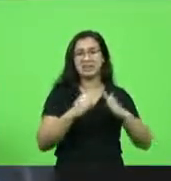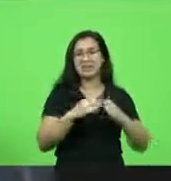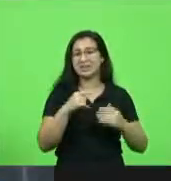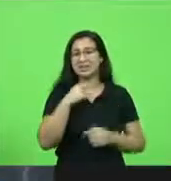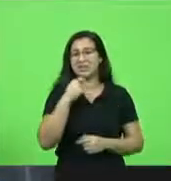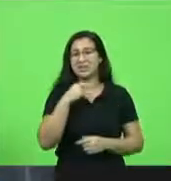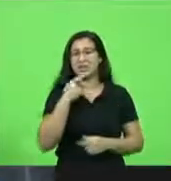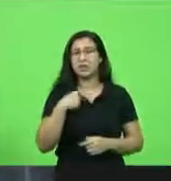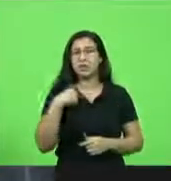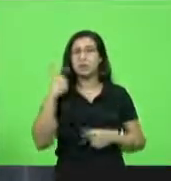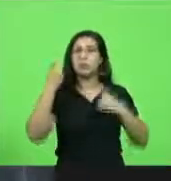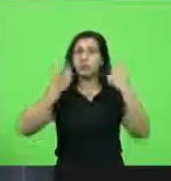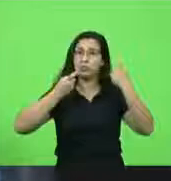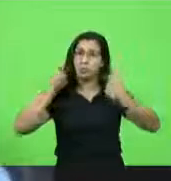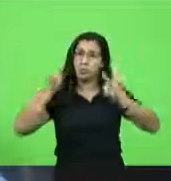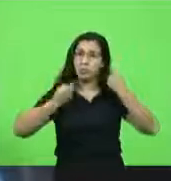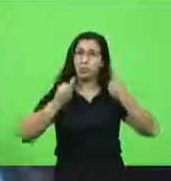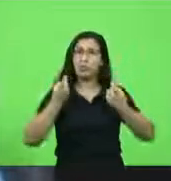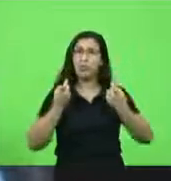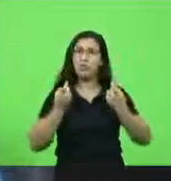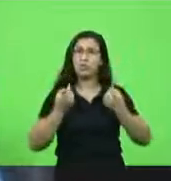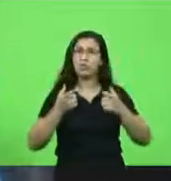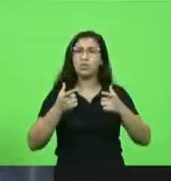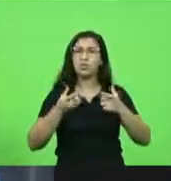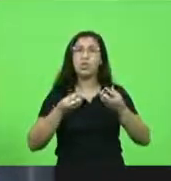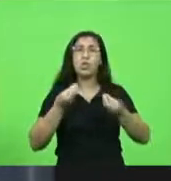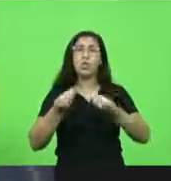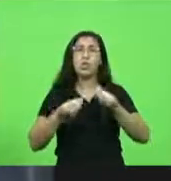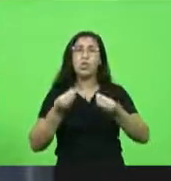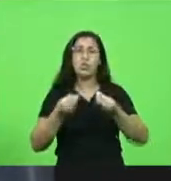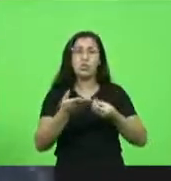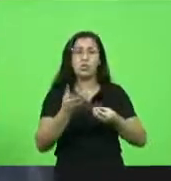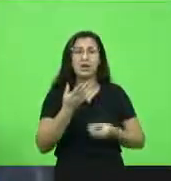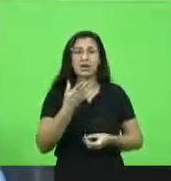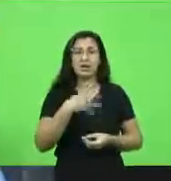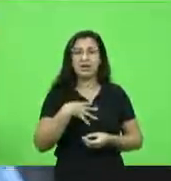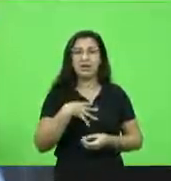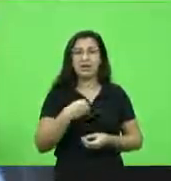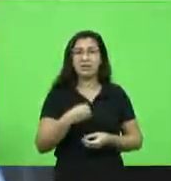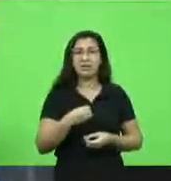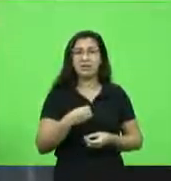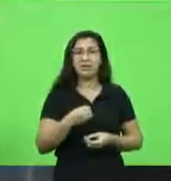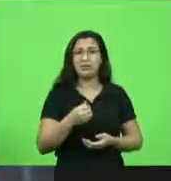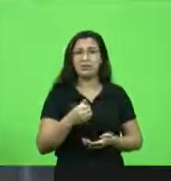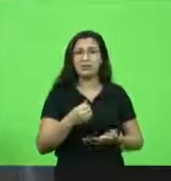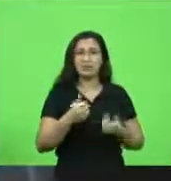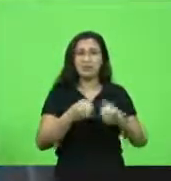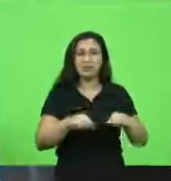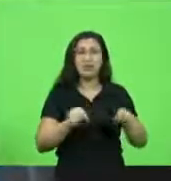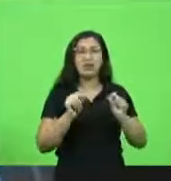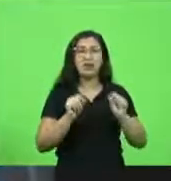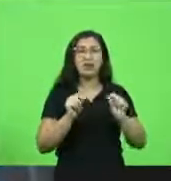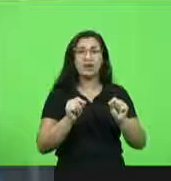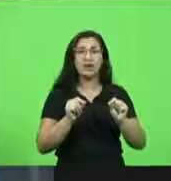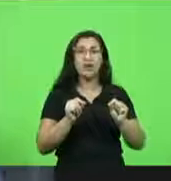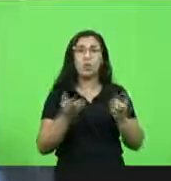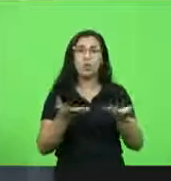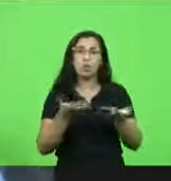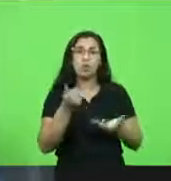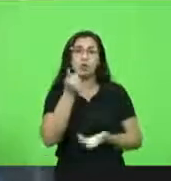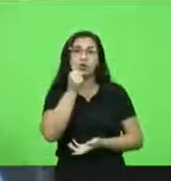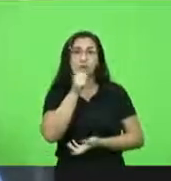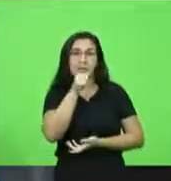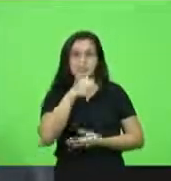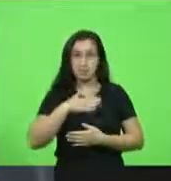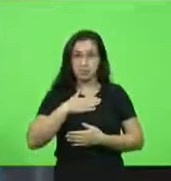né, nas mãos de quem a gente terceiriza isso? E às vezes as agressões sexuais, hoje eu tenho a minha mãezinha que cuida dele, dou graças